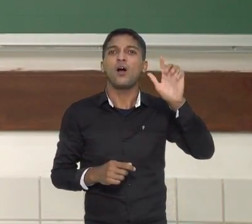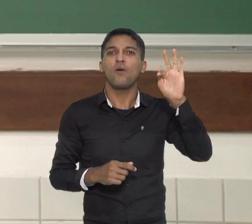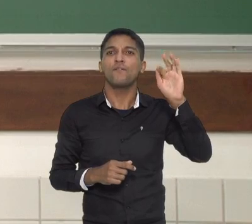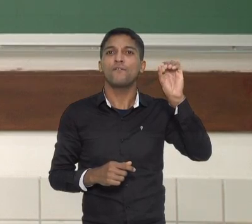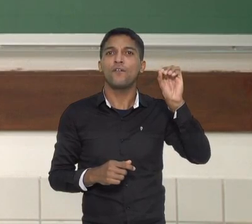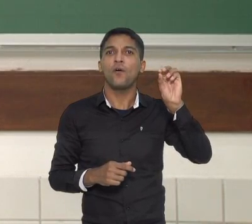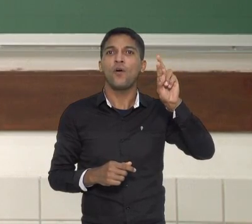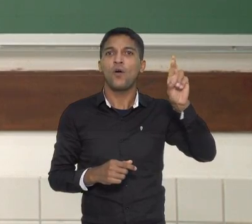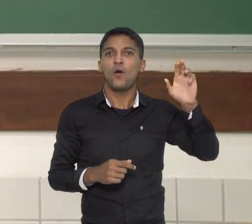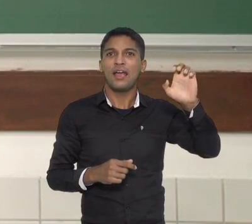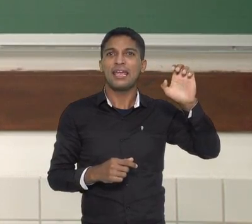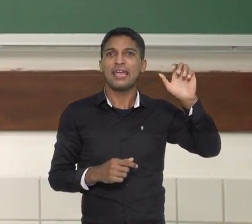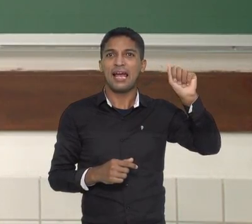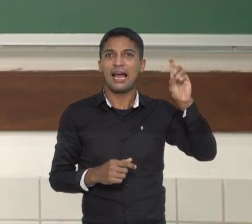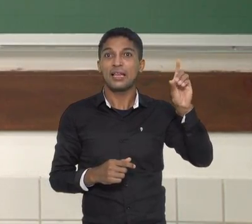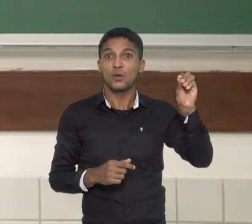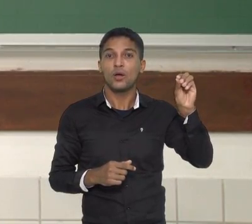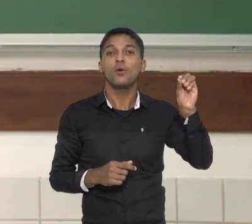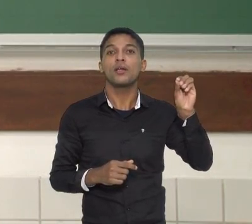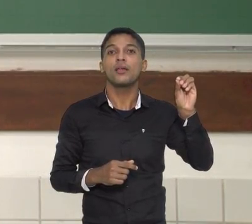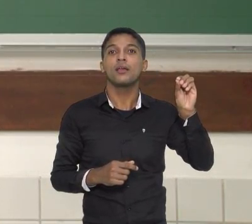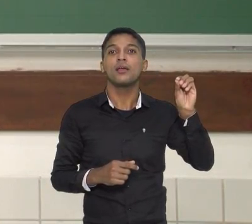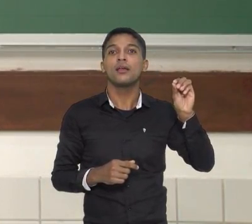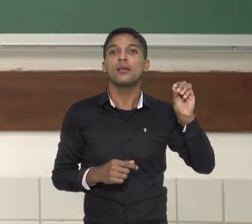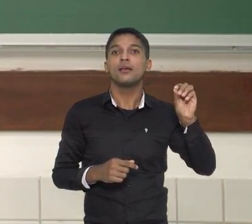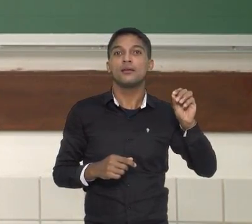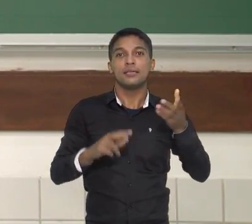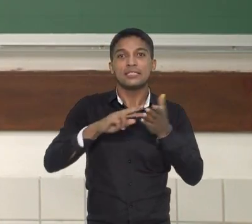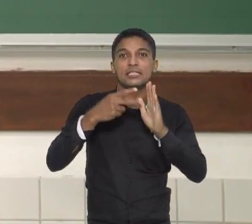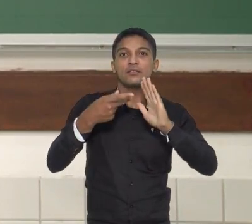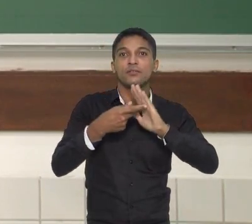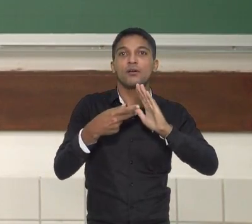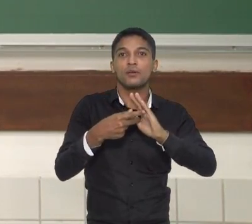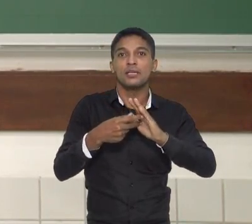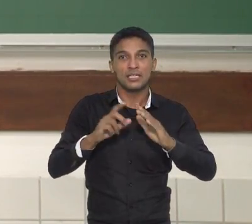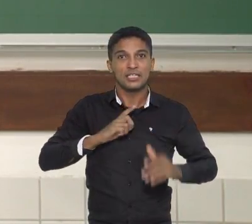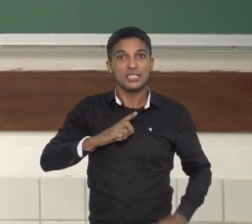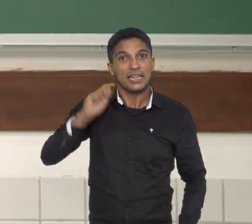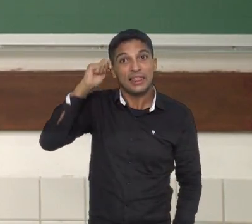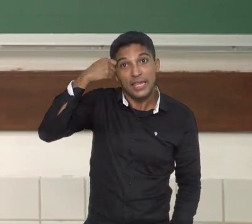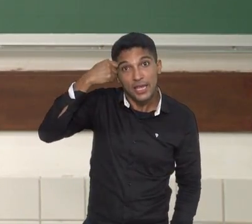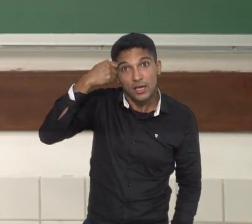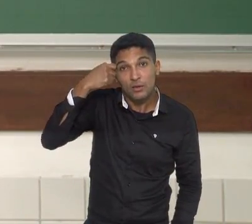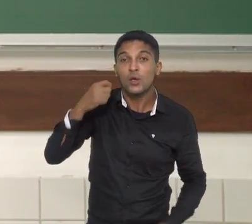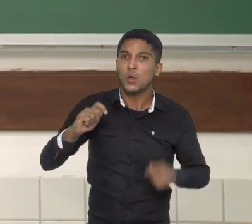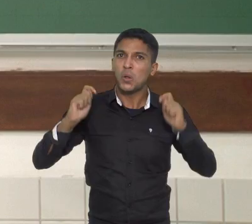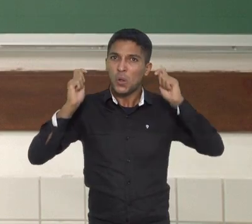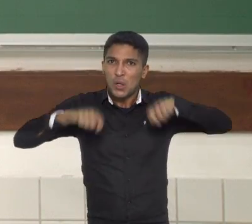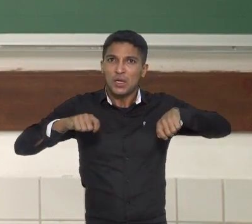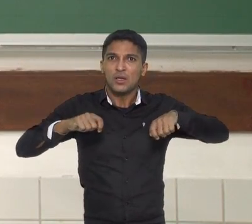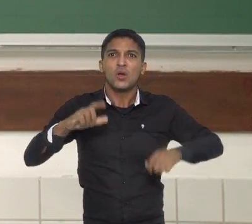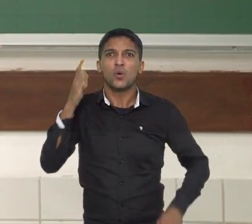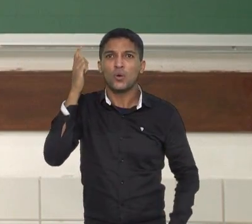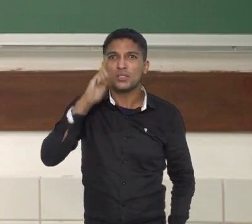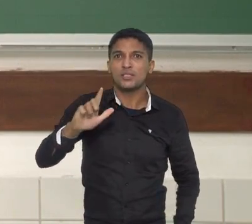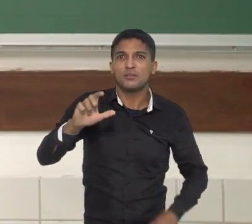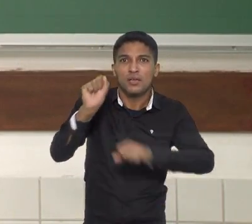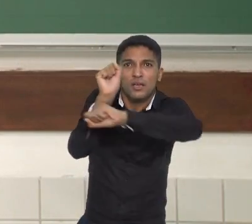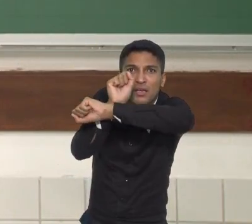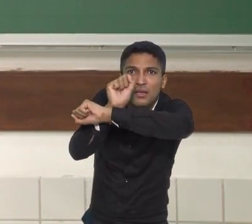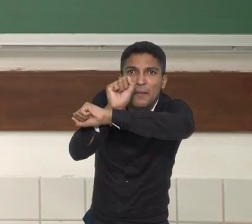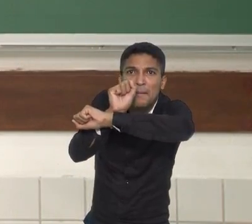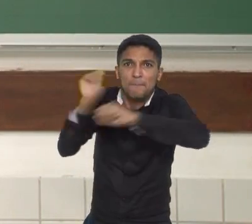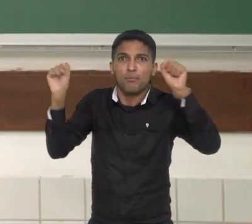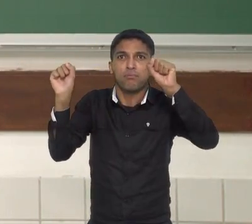escravidão existindo no país, existiam aqueles negros afrodescendentes que conseguiam romper com essa condição